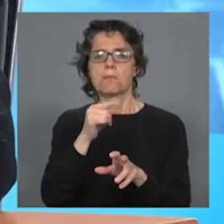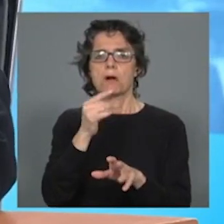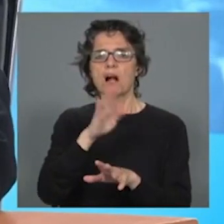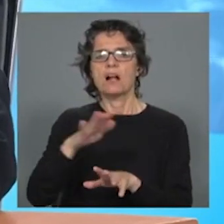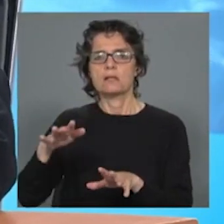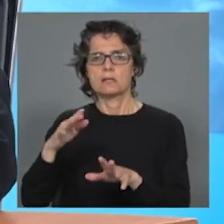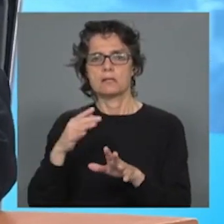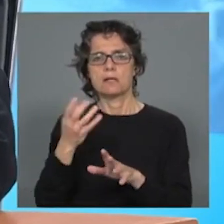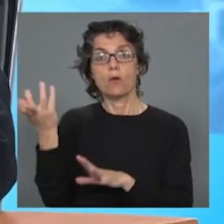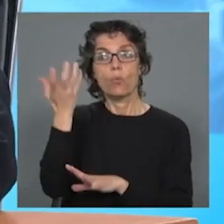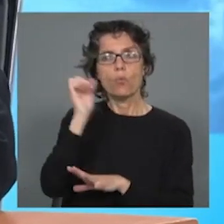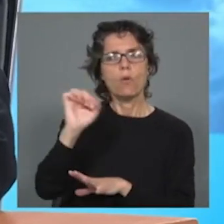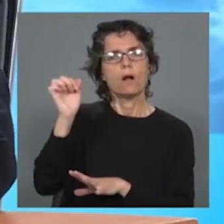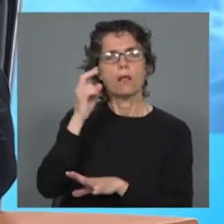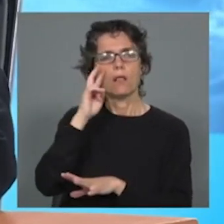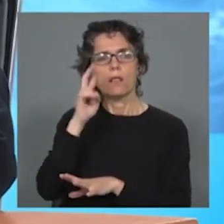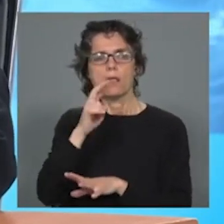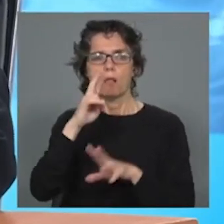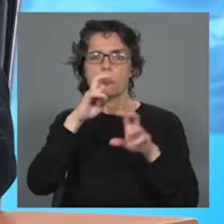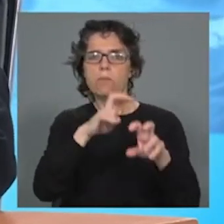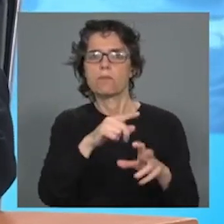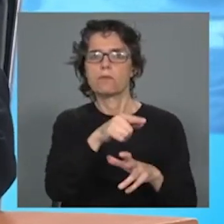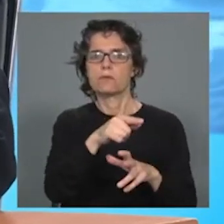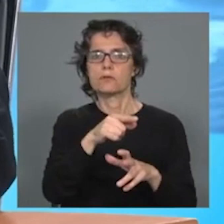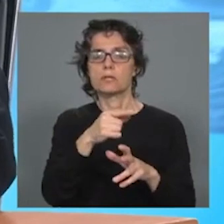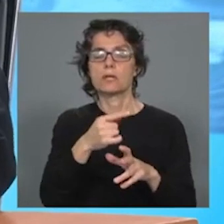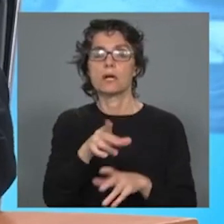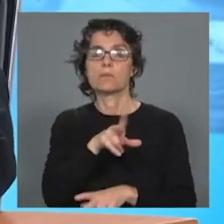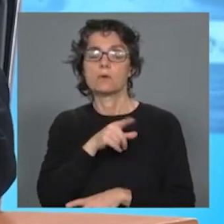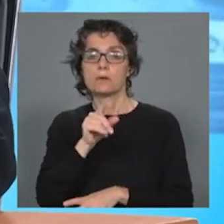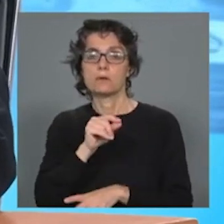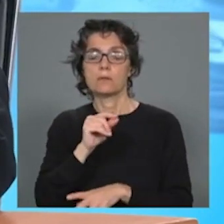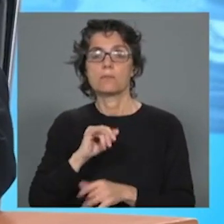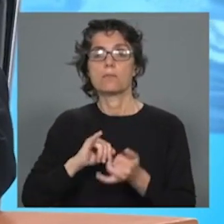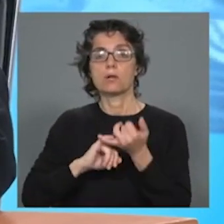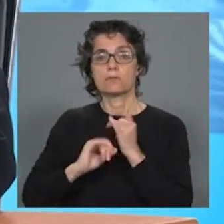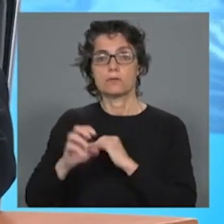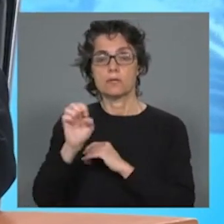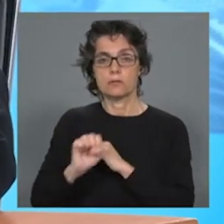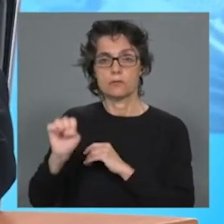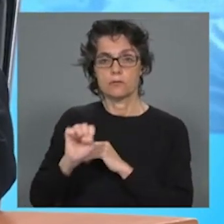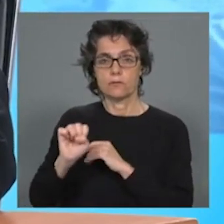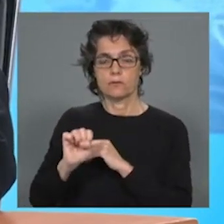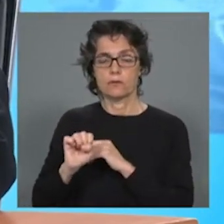cultural. Ele ganha prémio na Sociedade de Geografia e